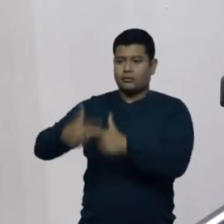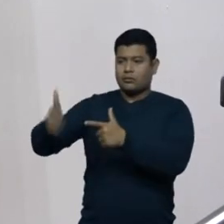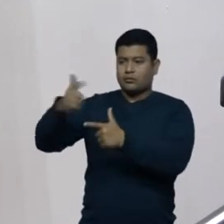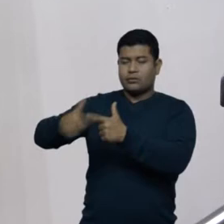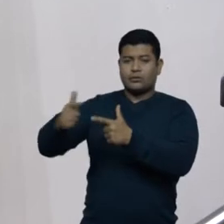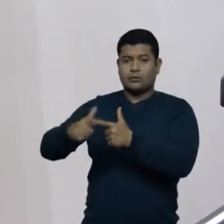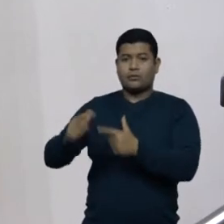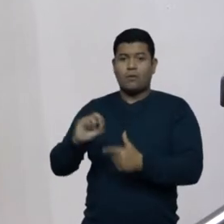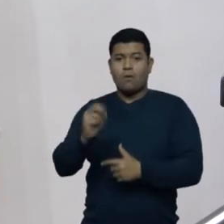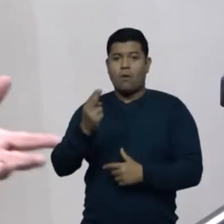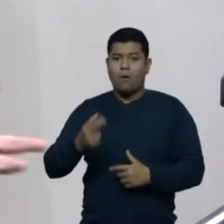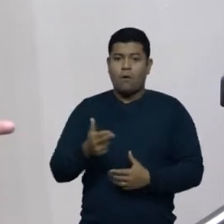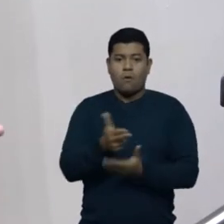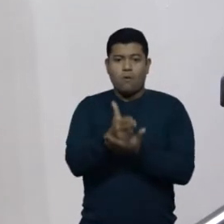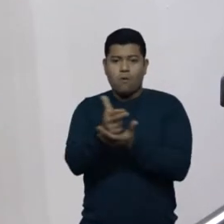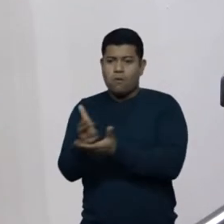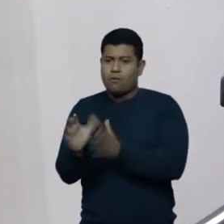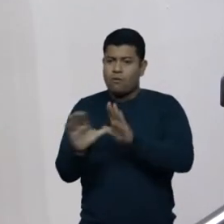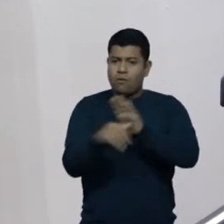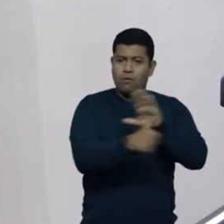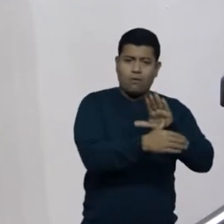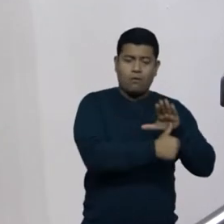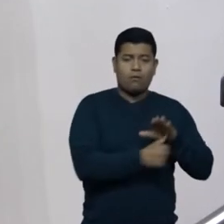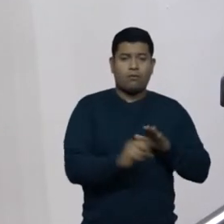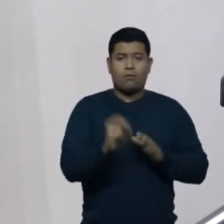tráfico. Policial não quer isso.